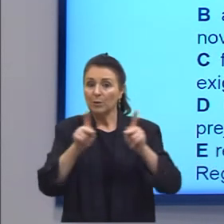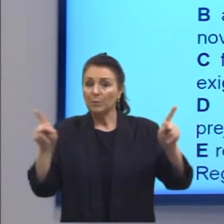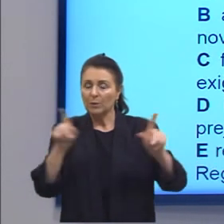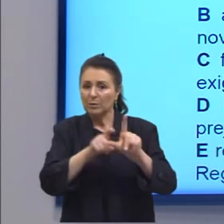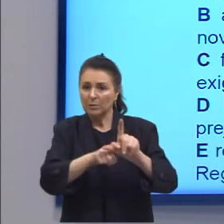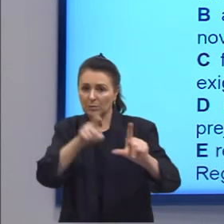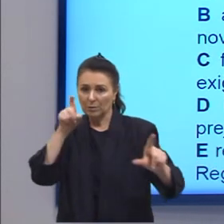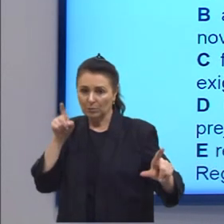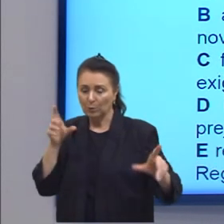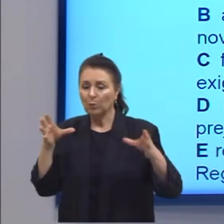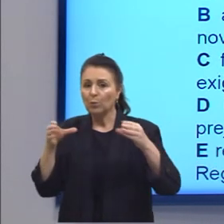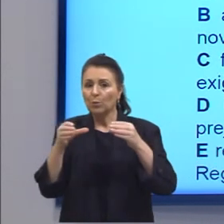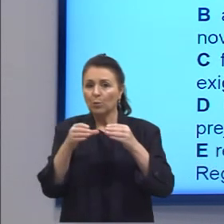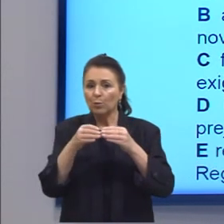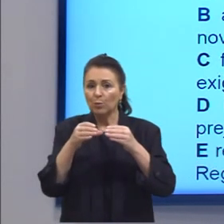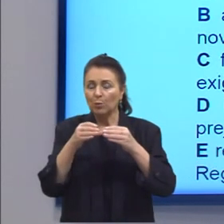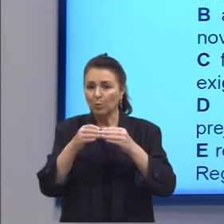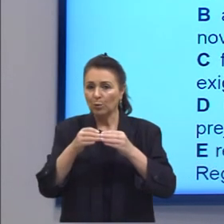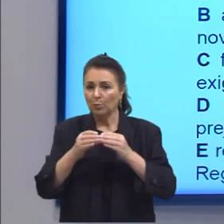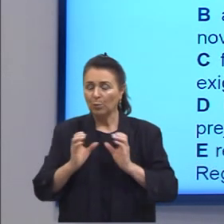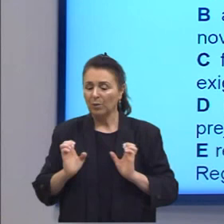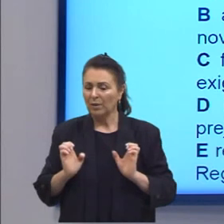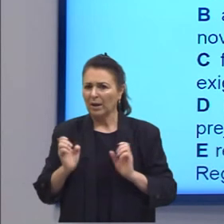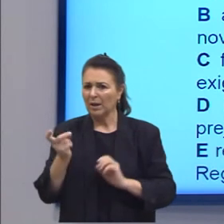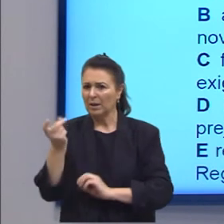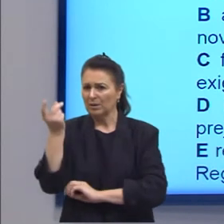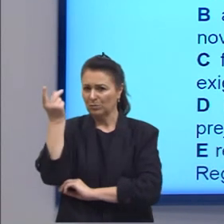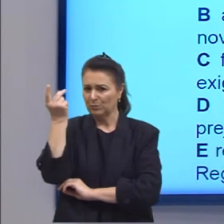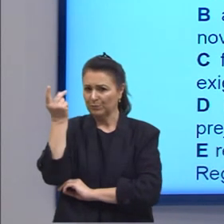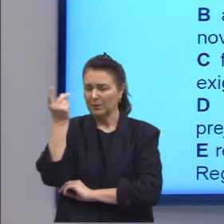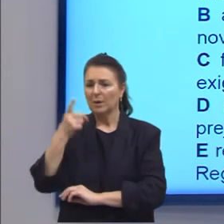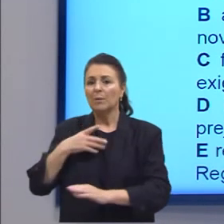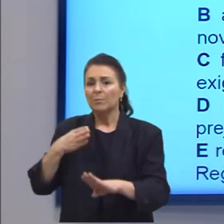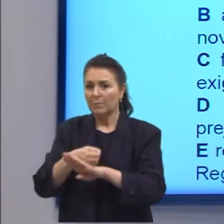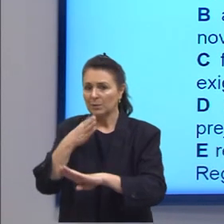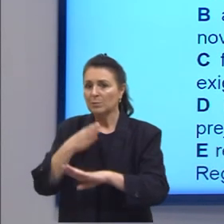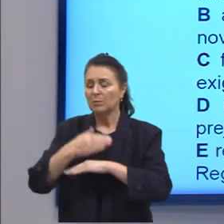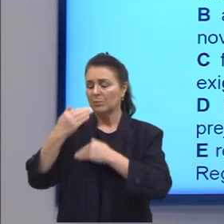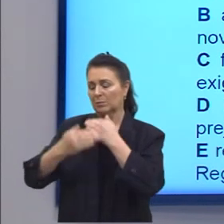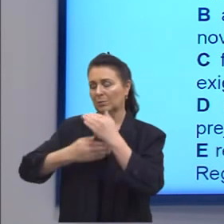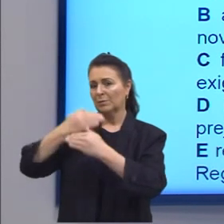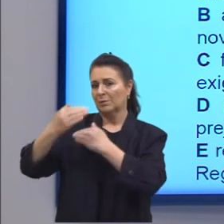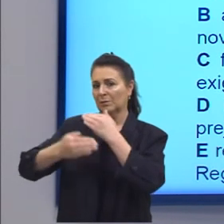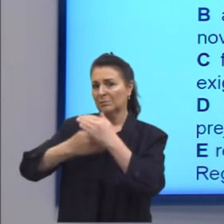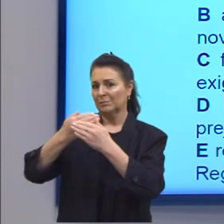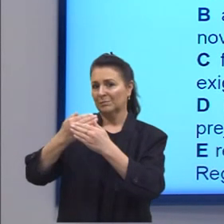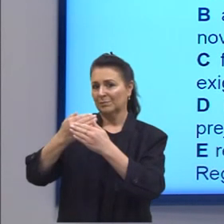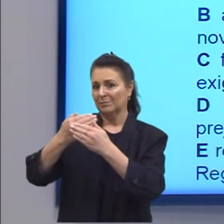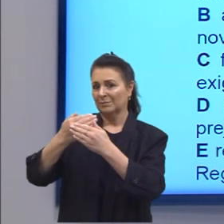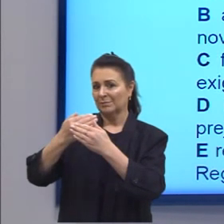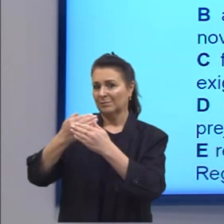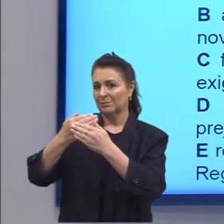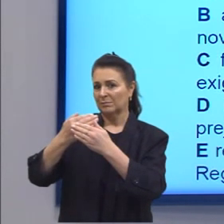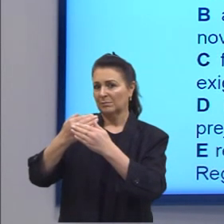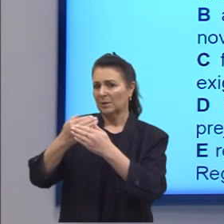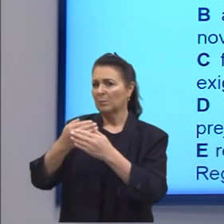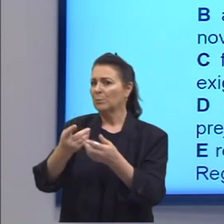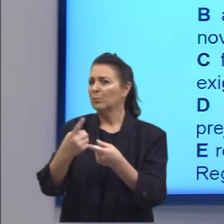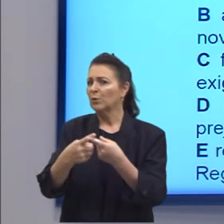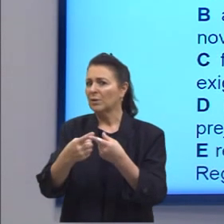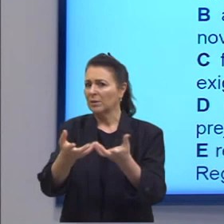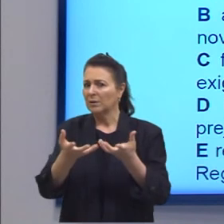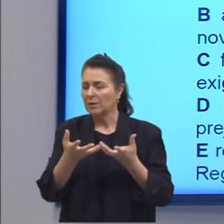parte da elite participou ativamente do processo no intuito de tão que ele tá dizendo aqui